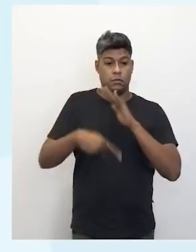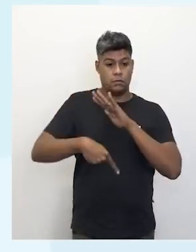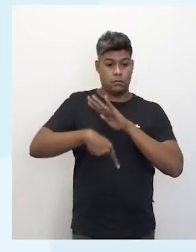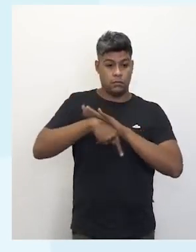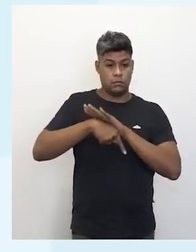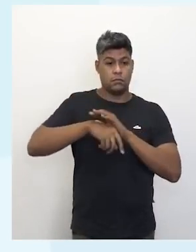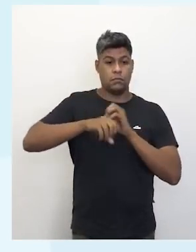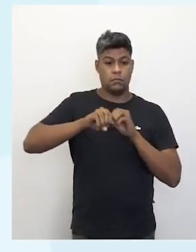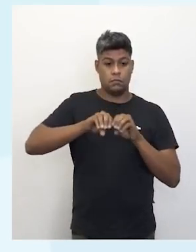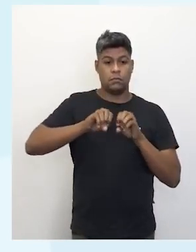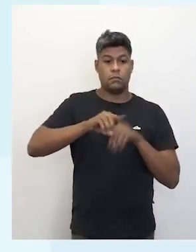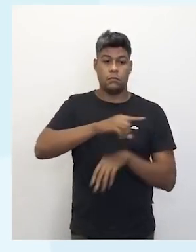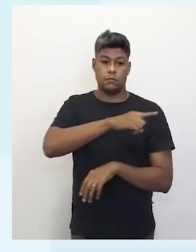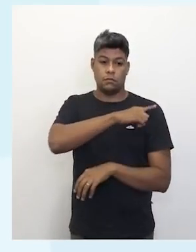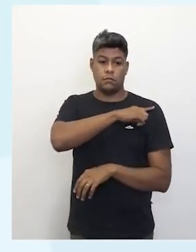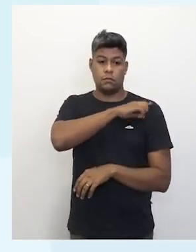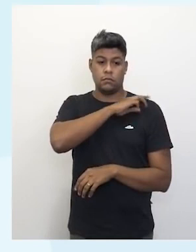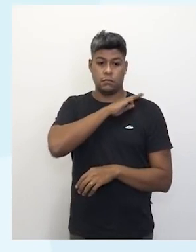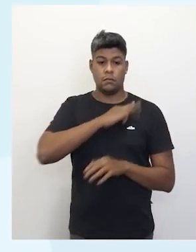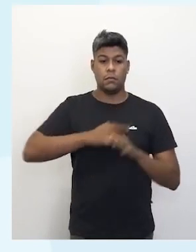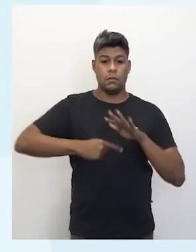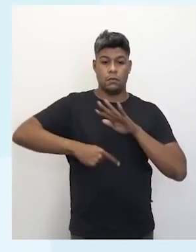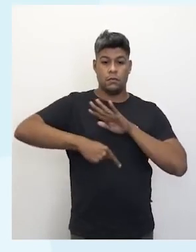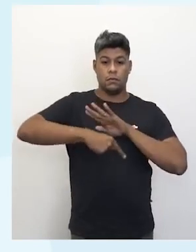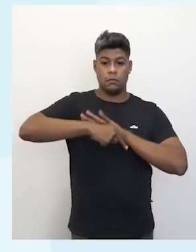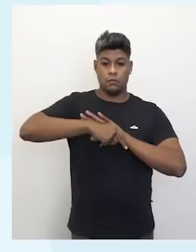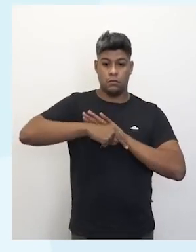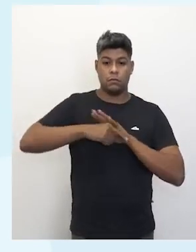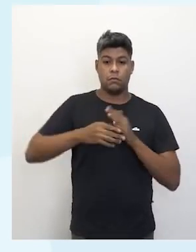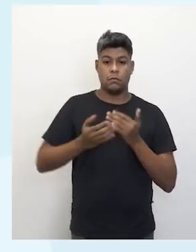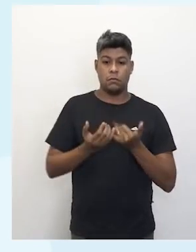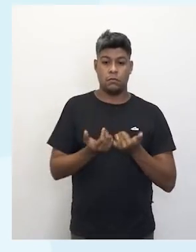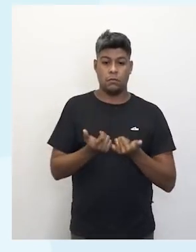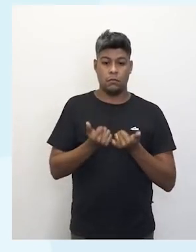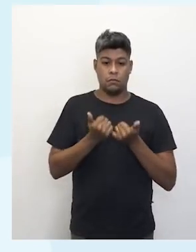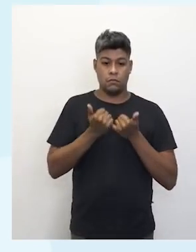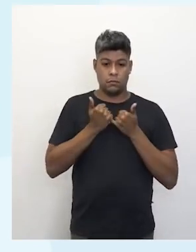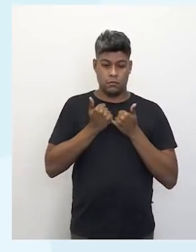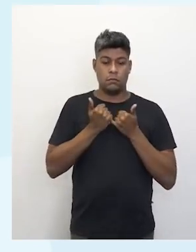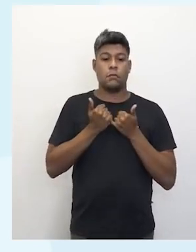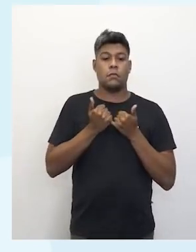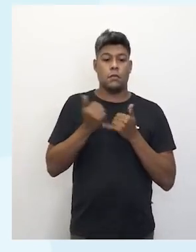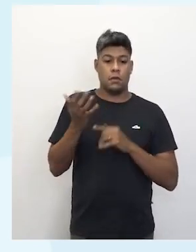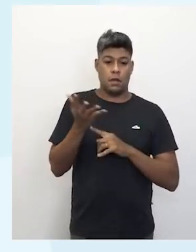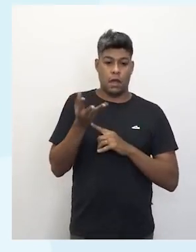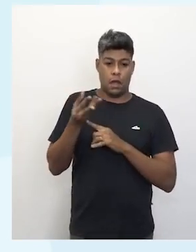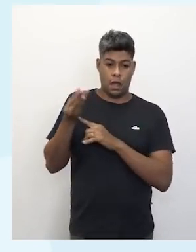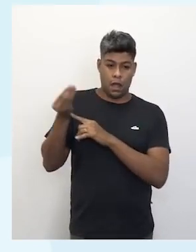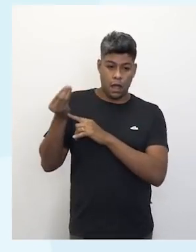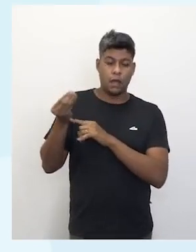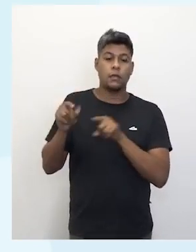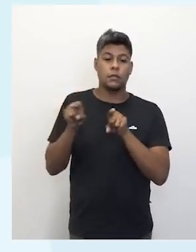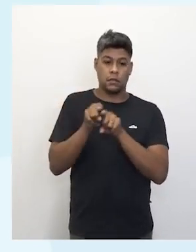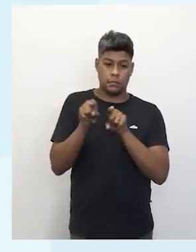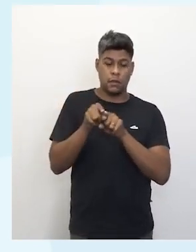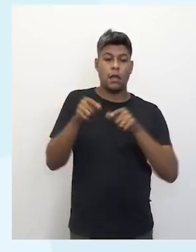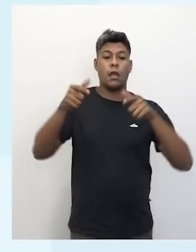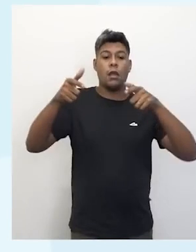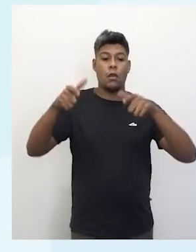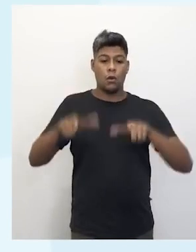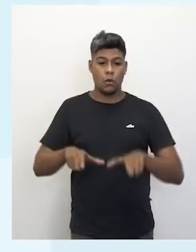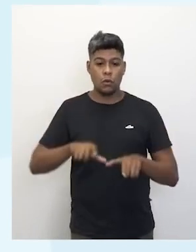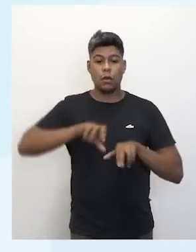Então, a habilidade é apropriar-se do patrimônio artístico de diferentes tempos e lugares, compreendendo a